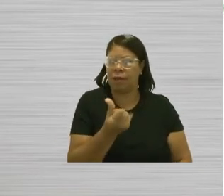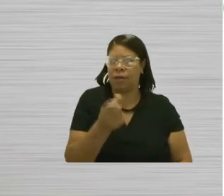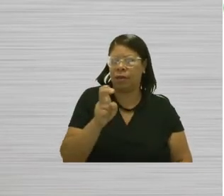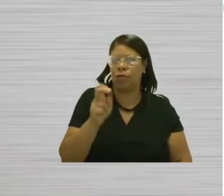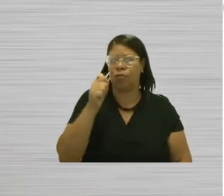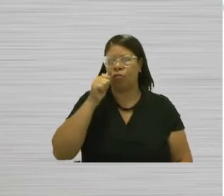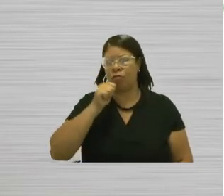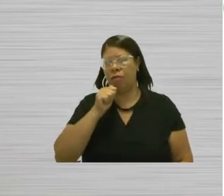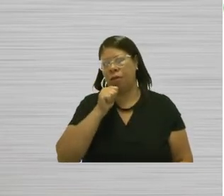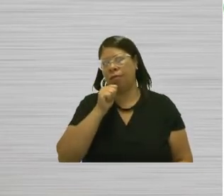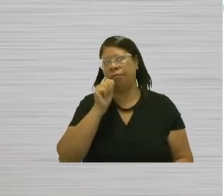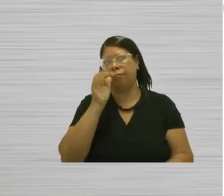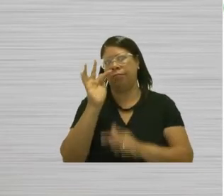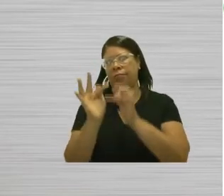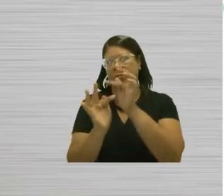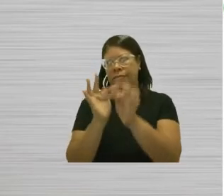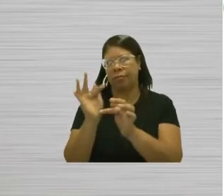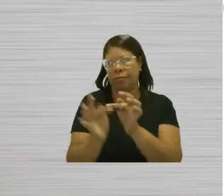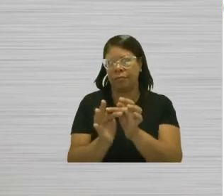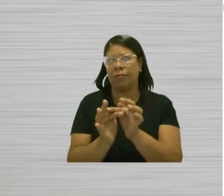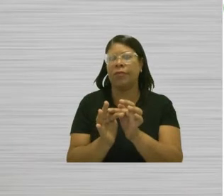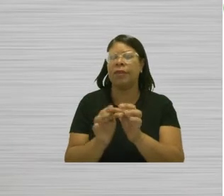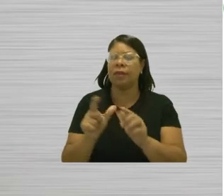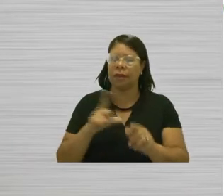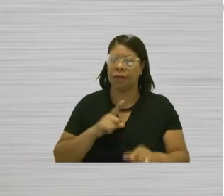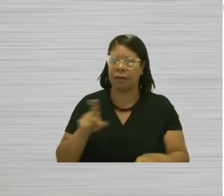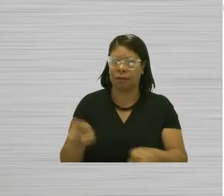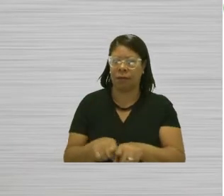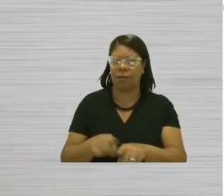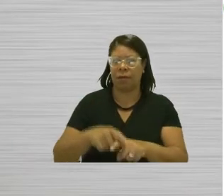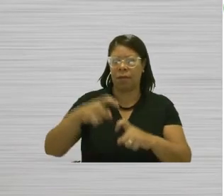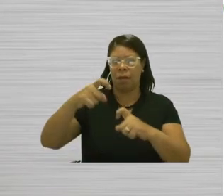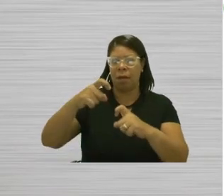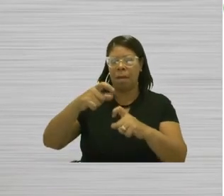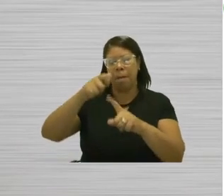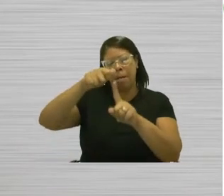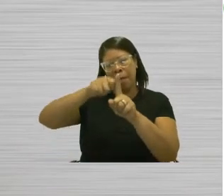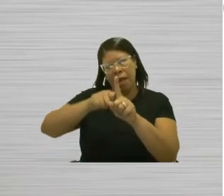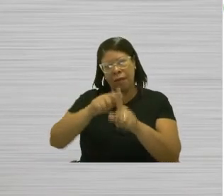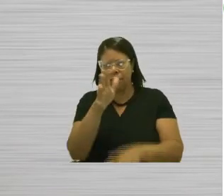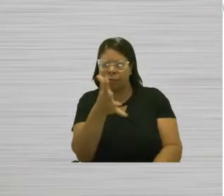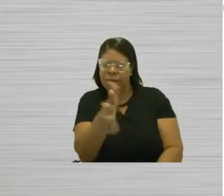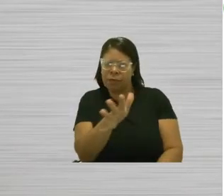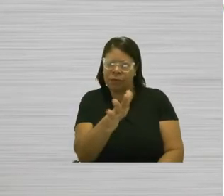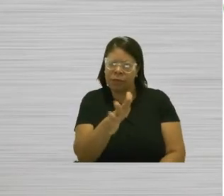SESM. Nós oferecemos, média mês, tem